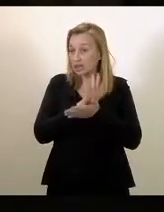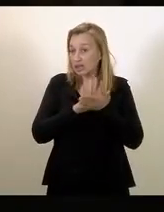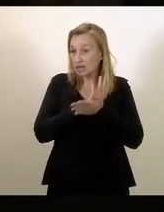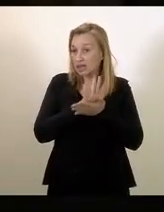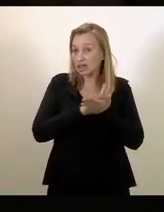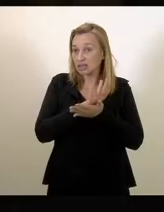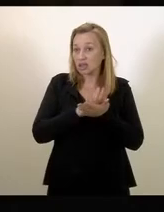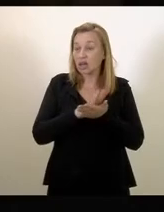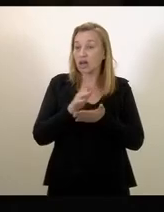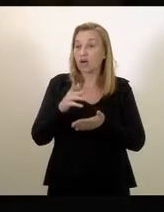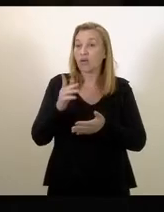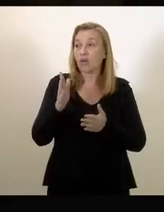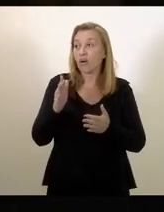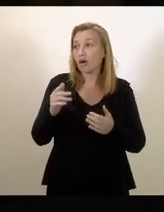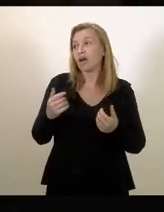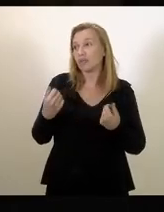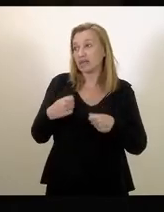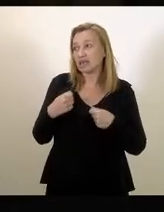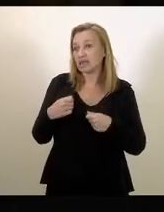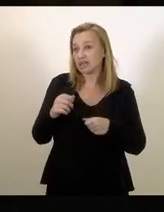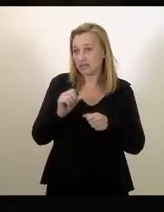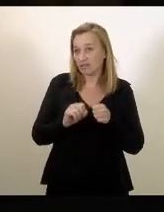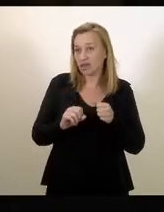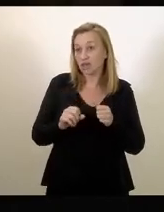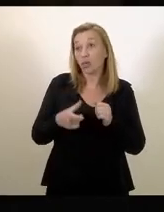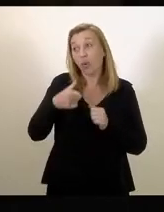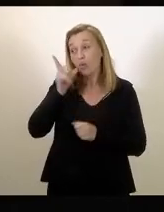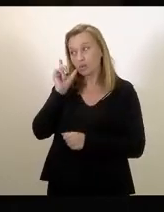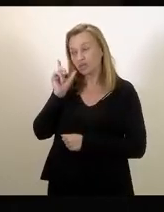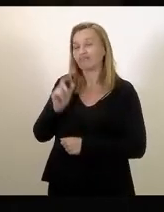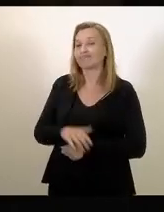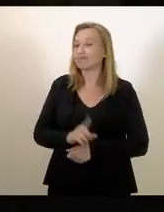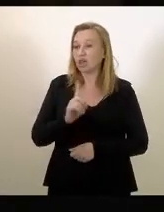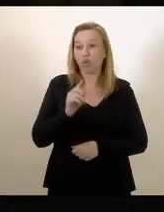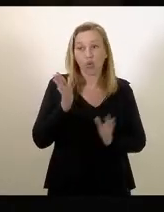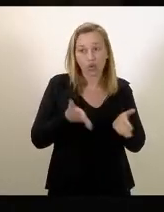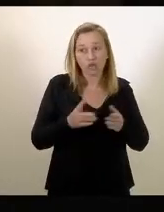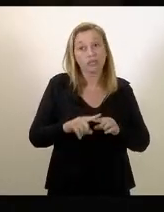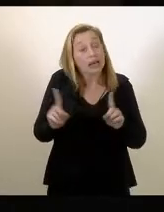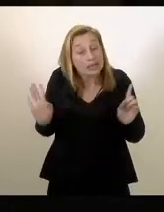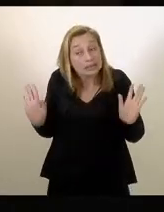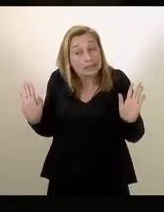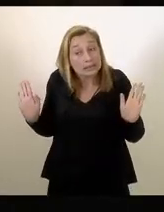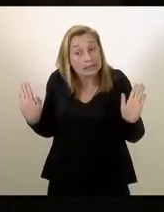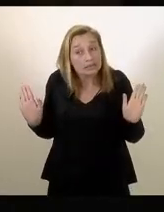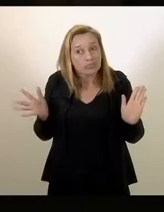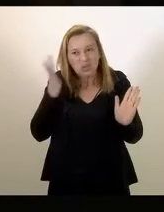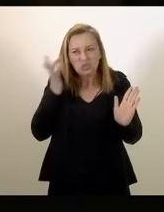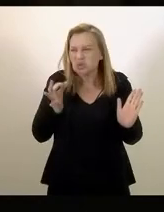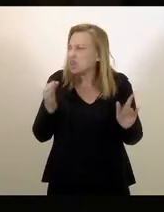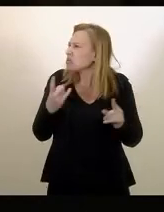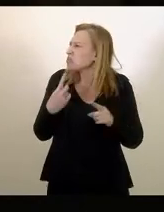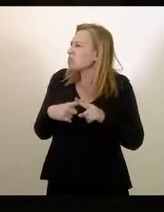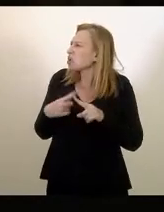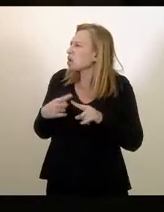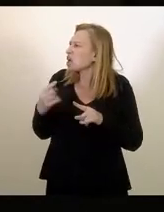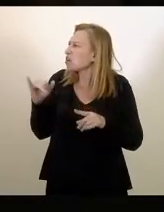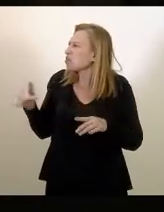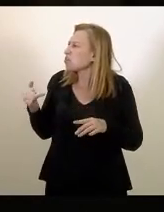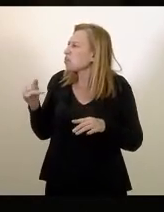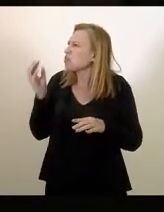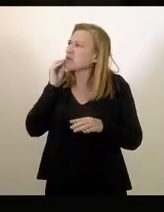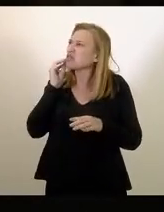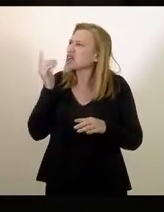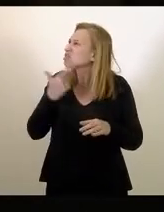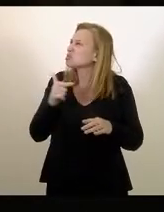até deveria ter feito isto que eu estou fazendo agora deveria ter feito ontem mas eu não sei porque não teve oportunidade talvez